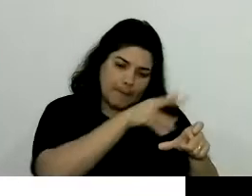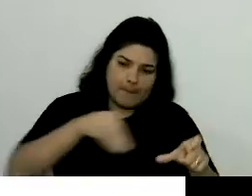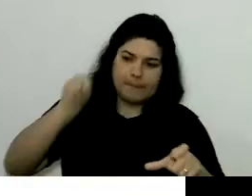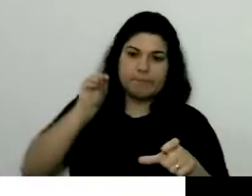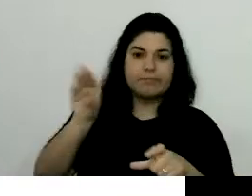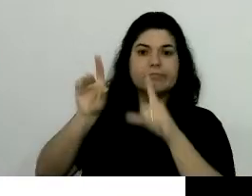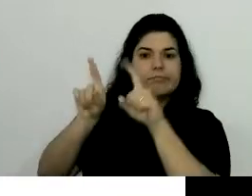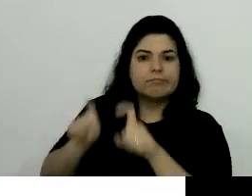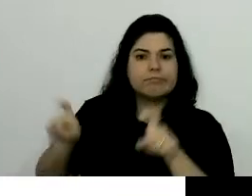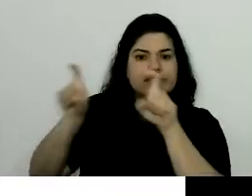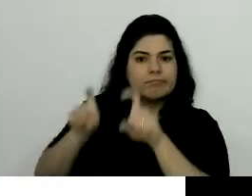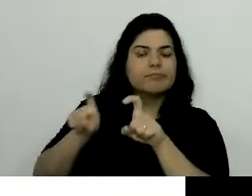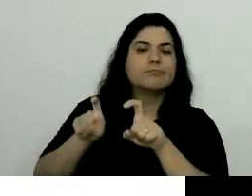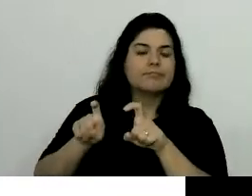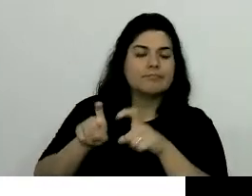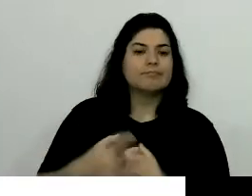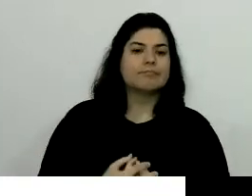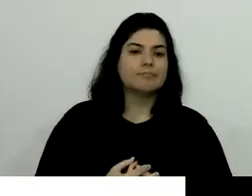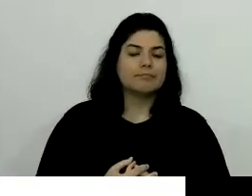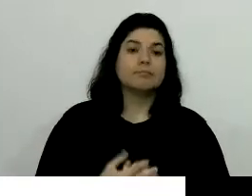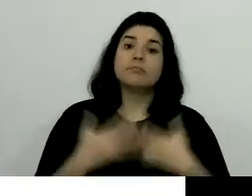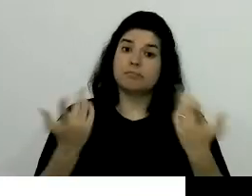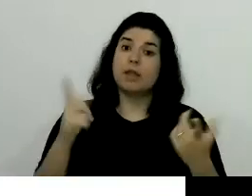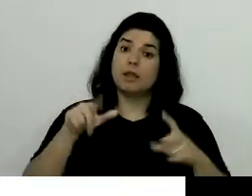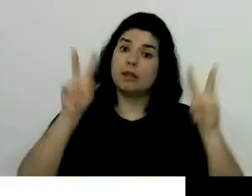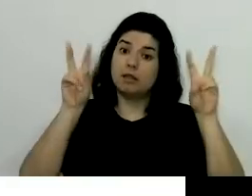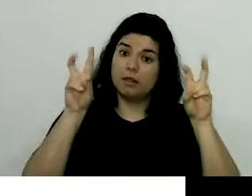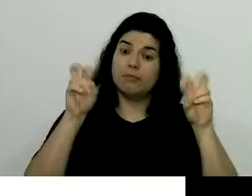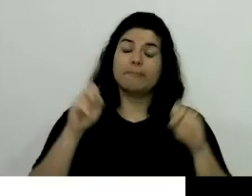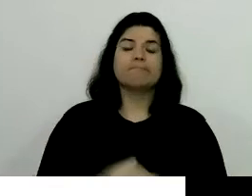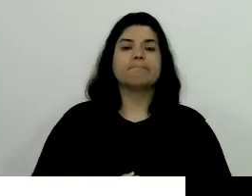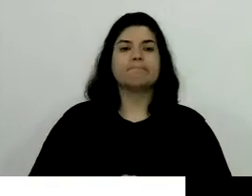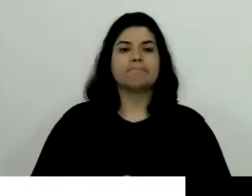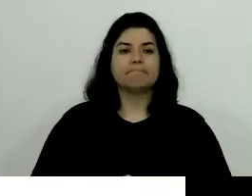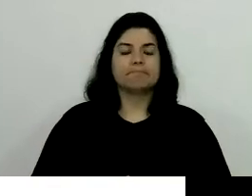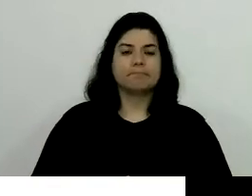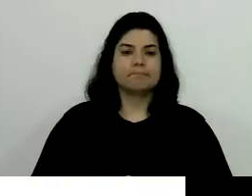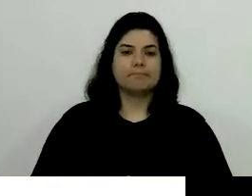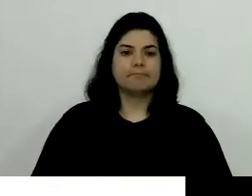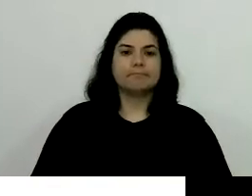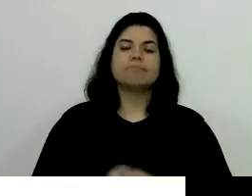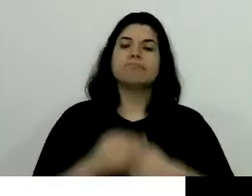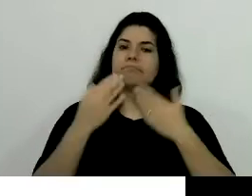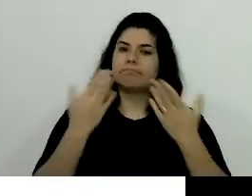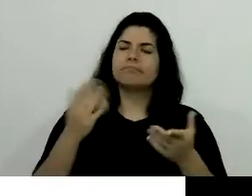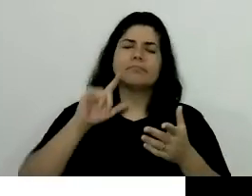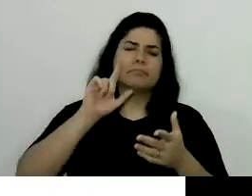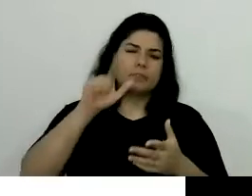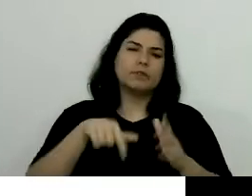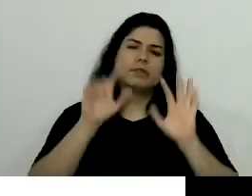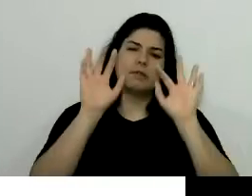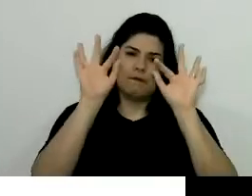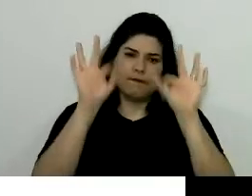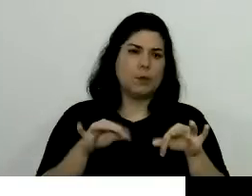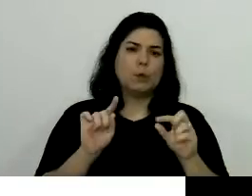grande tema com o qual nós nos deparamos. Mas... e aí a etapa final, que é a continuidade,